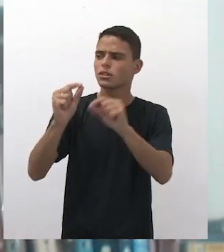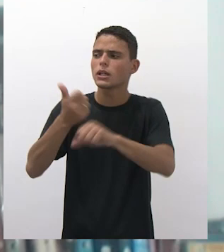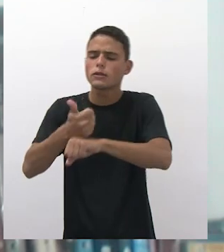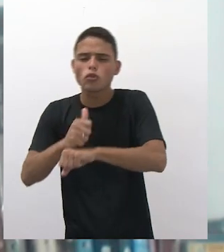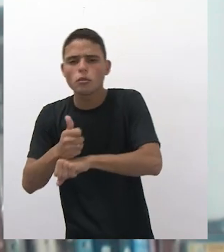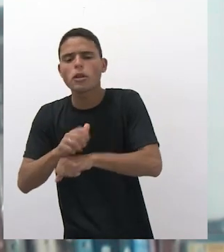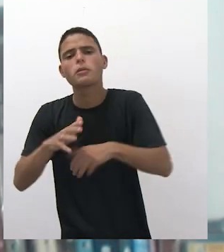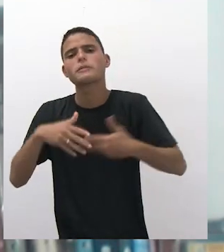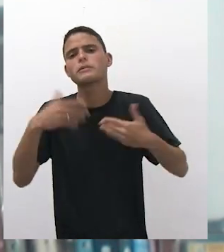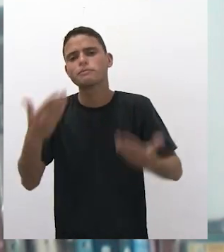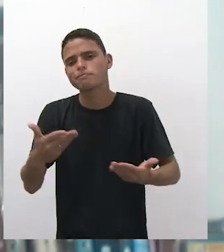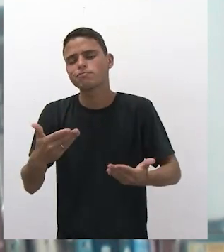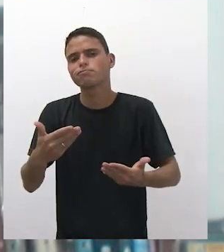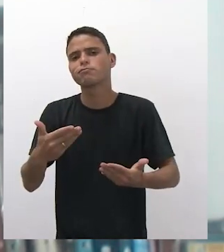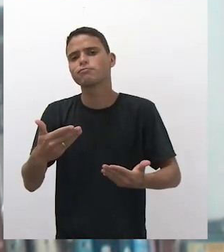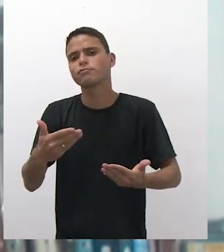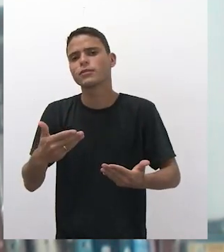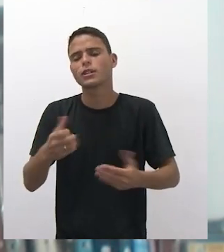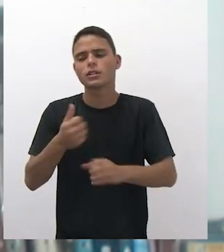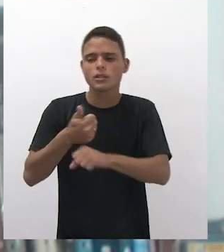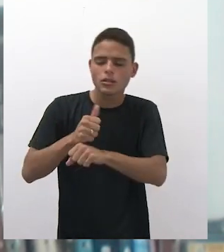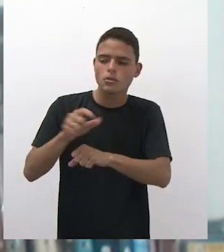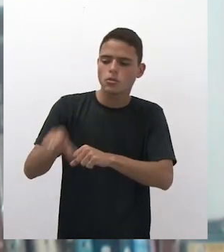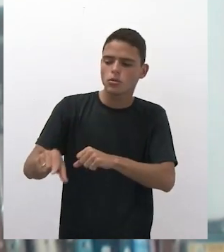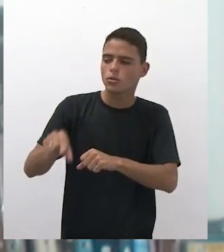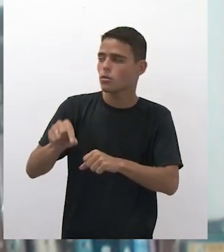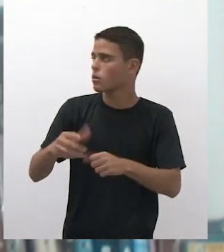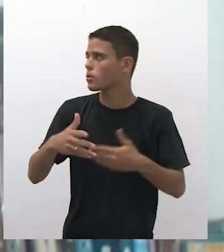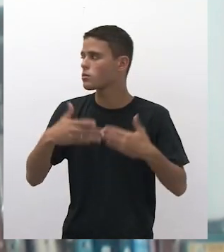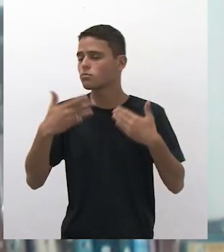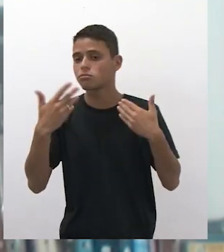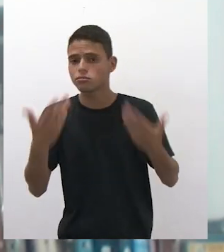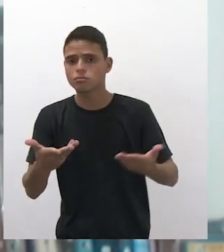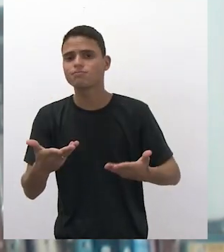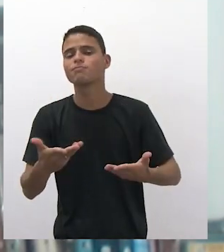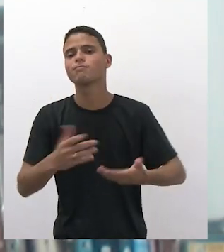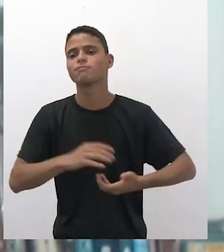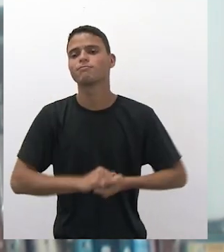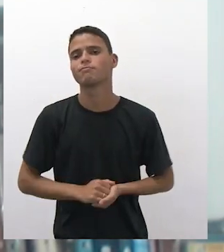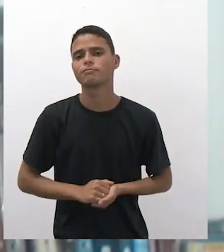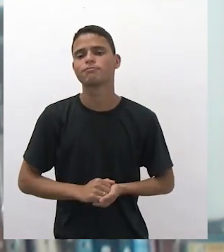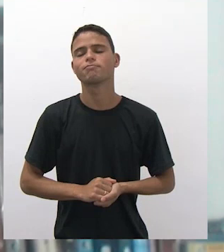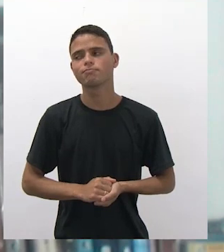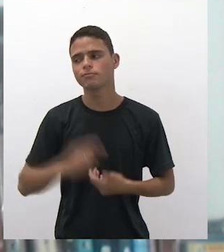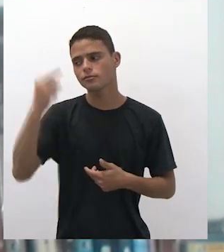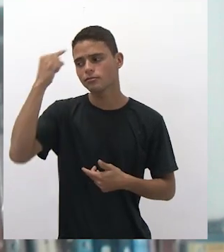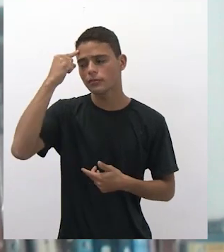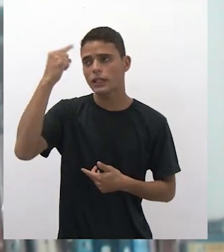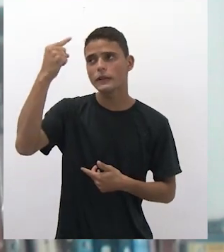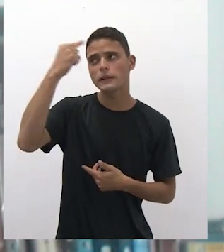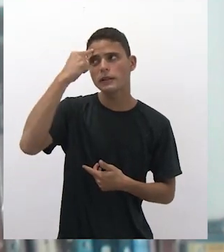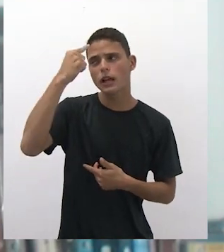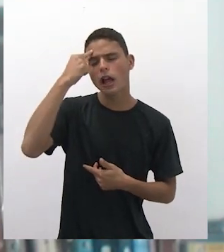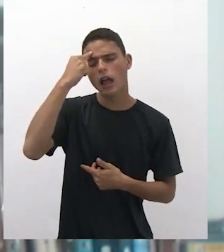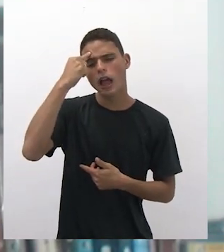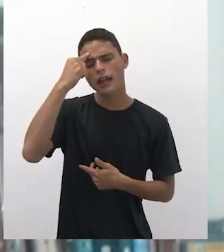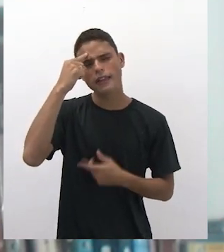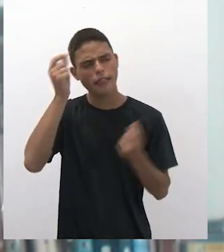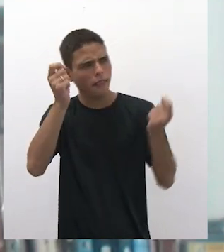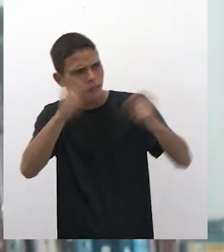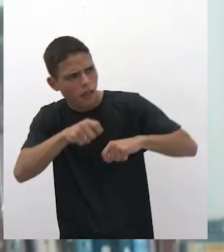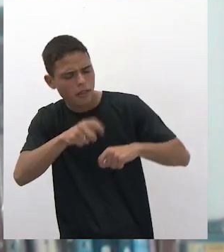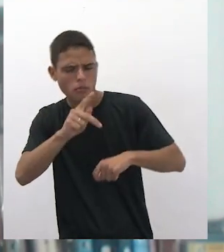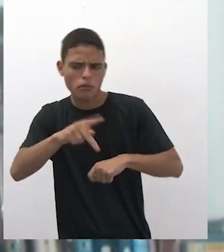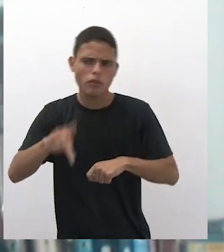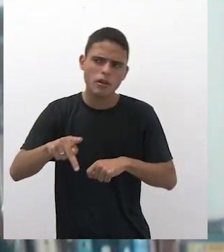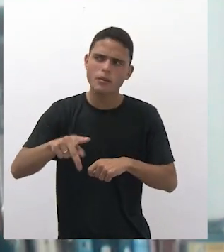E daqui para frente, que profissão eu vou seguir? E não passava pela minha cabeça em ser professora, né? Eu não